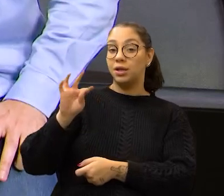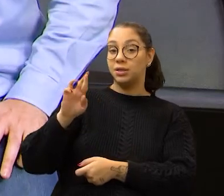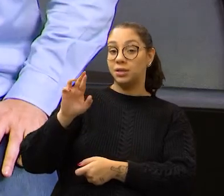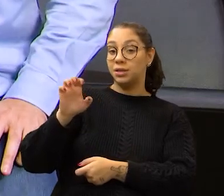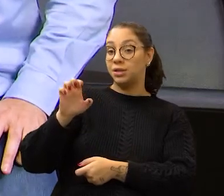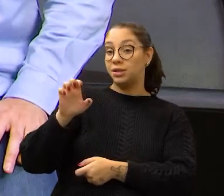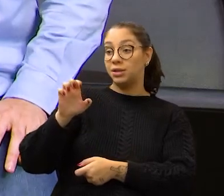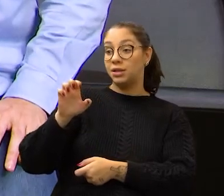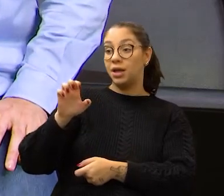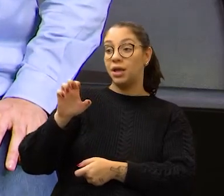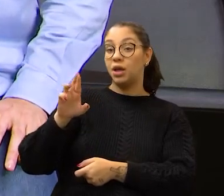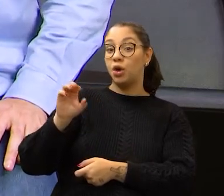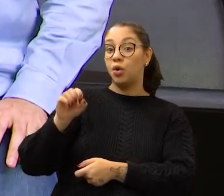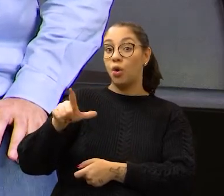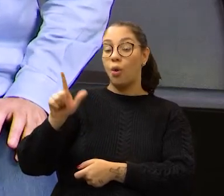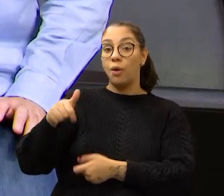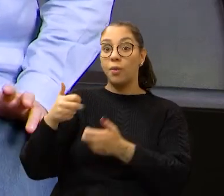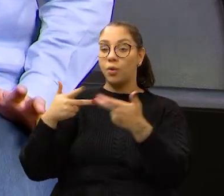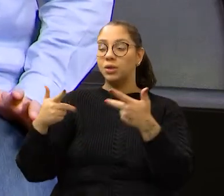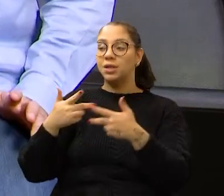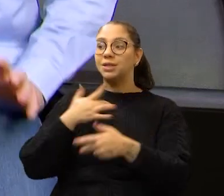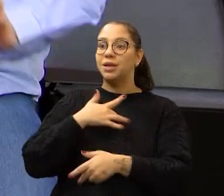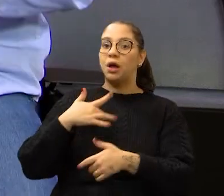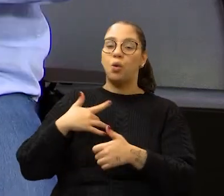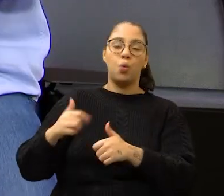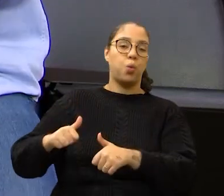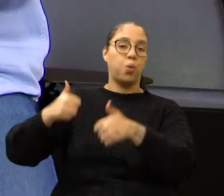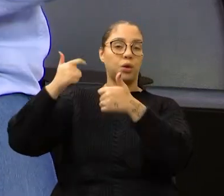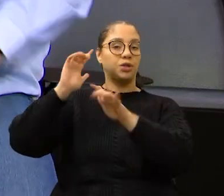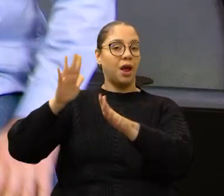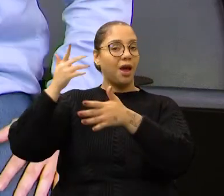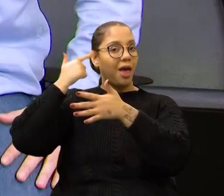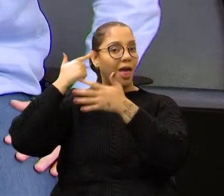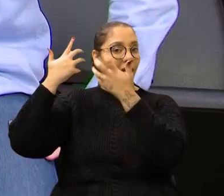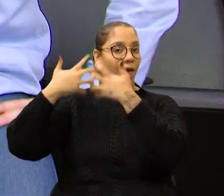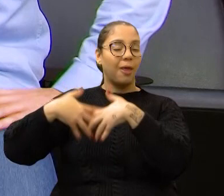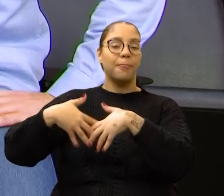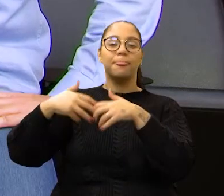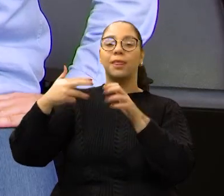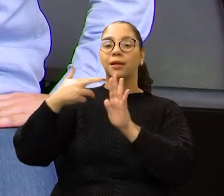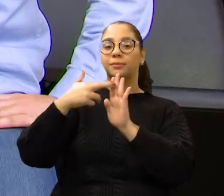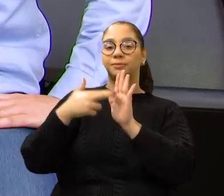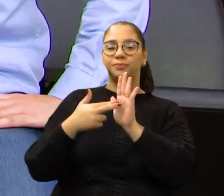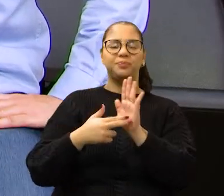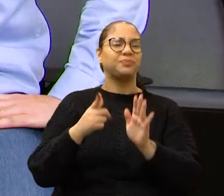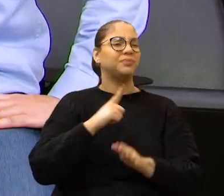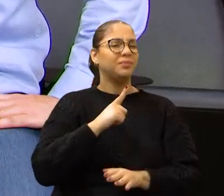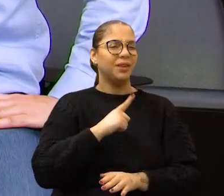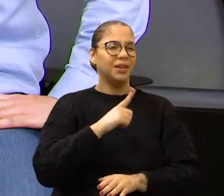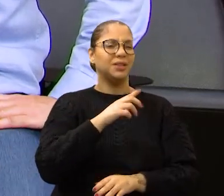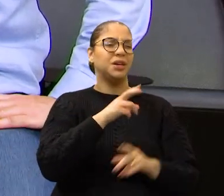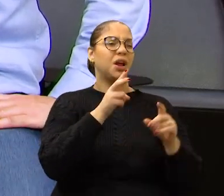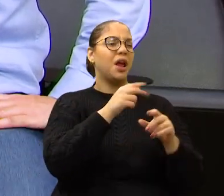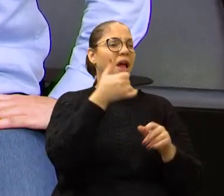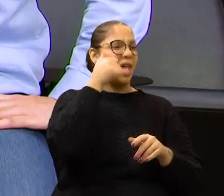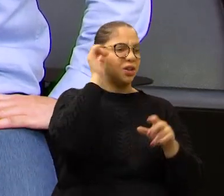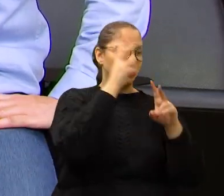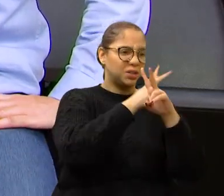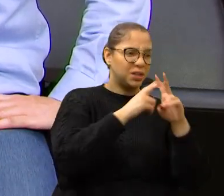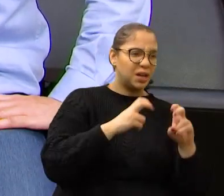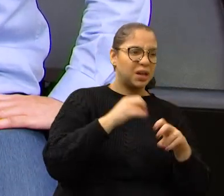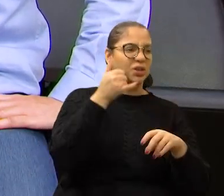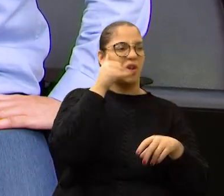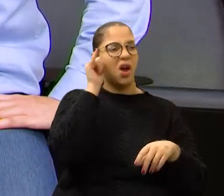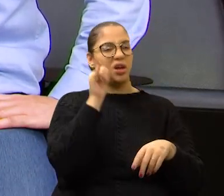a evitar a anemia, então é algo saudável pensando neste cardápio nas escolas. Antioxidante,